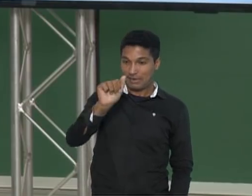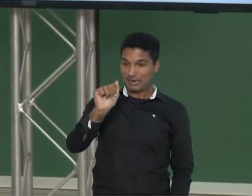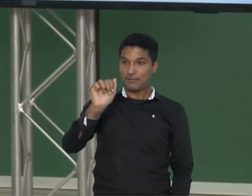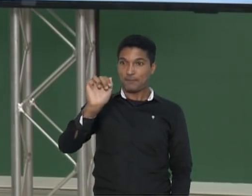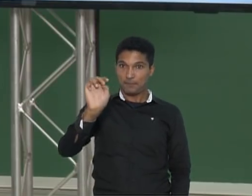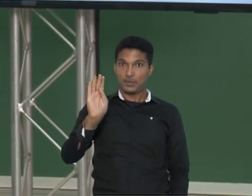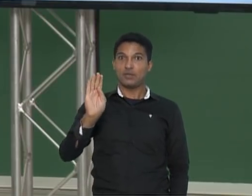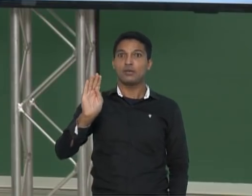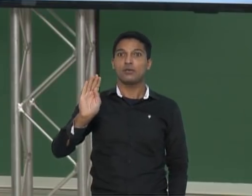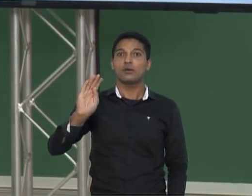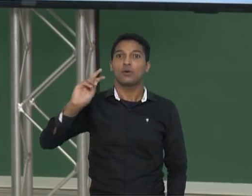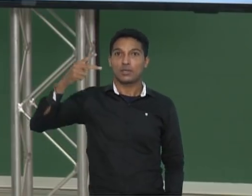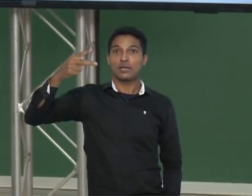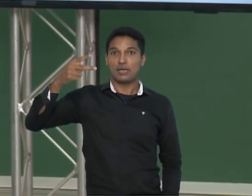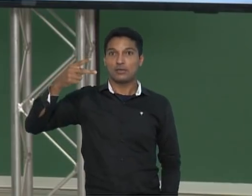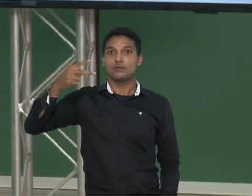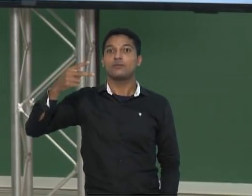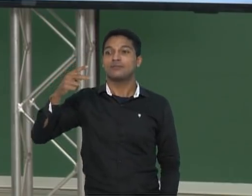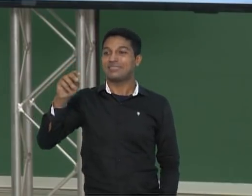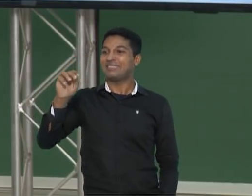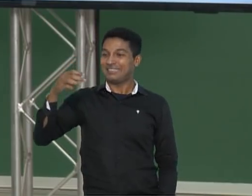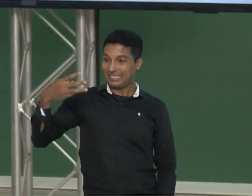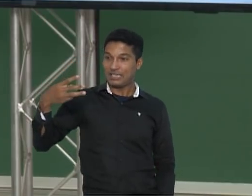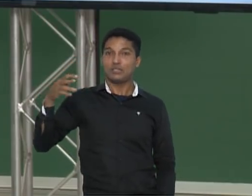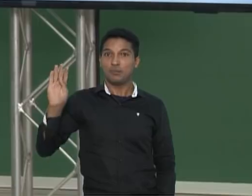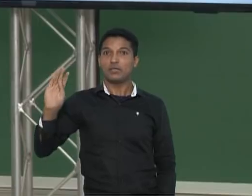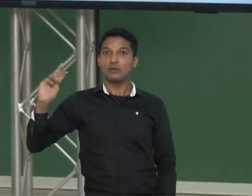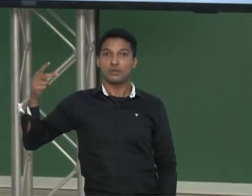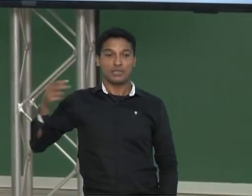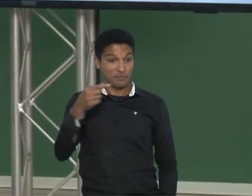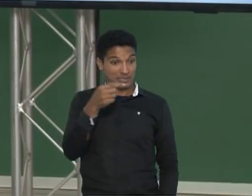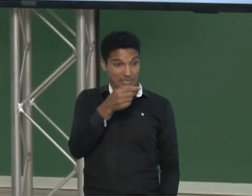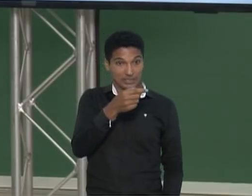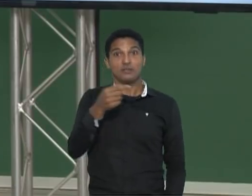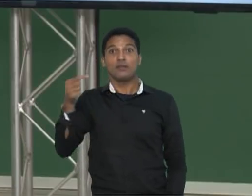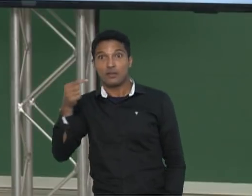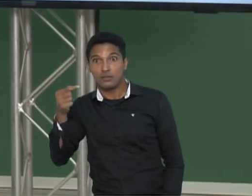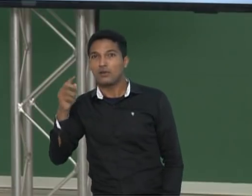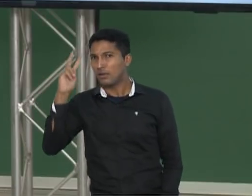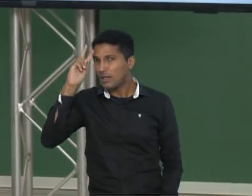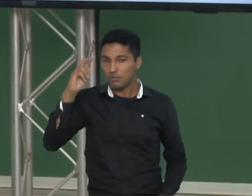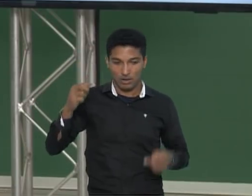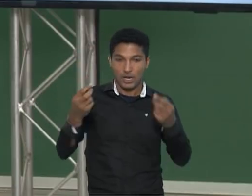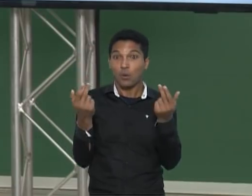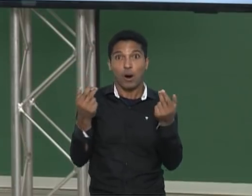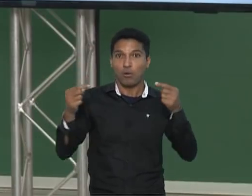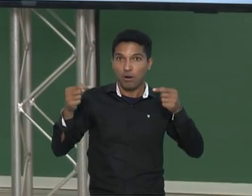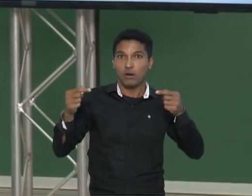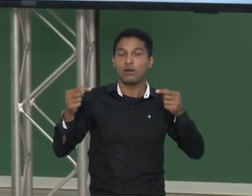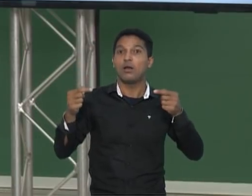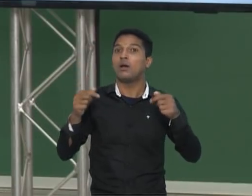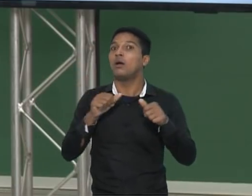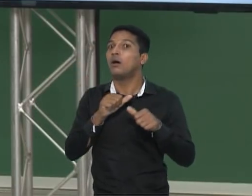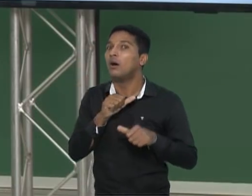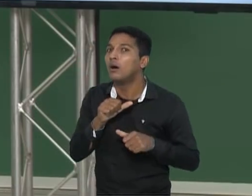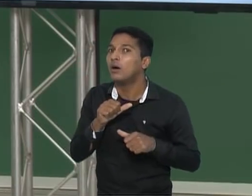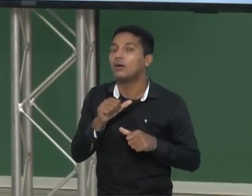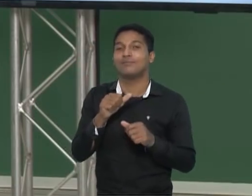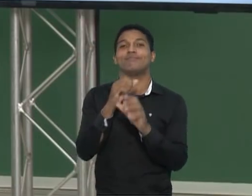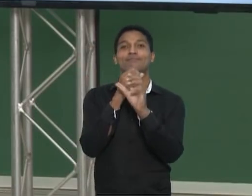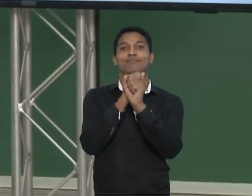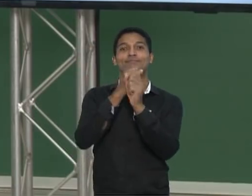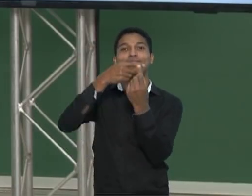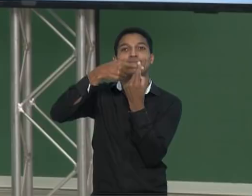com 3b ao quadrado. Aqui negativo com negativo, lembram? Sinais iguais, vai ser